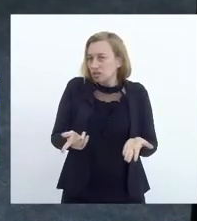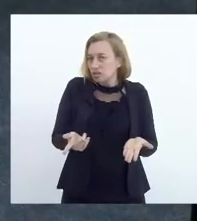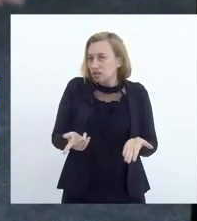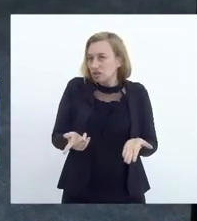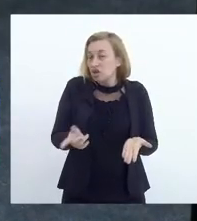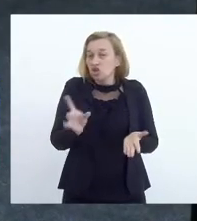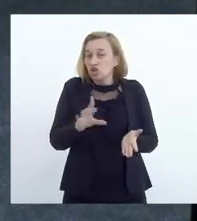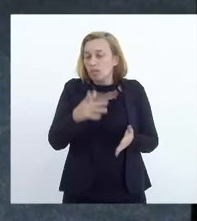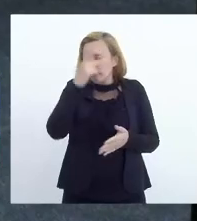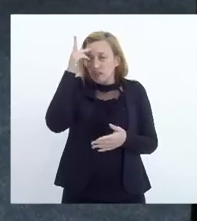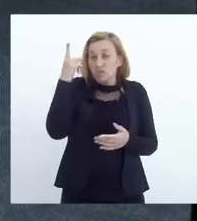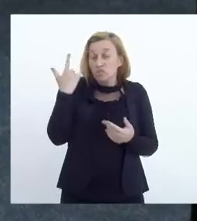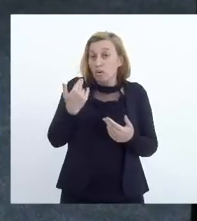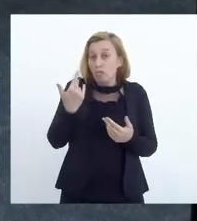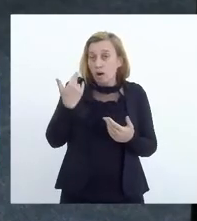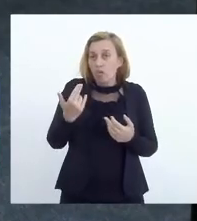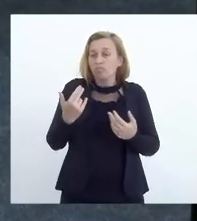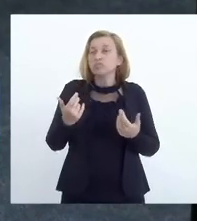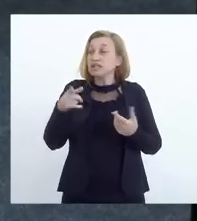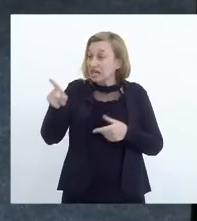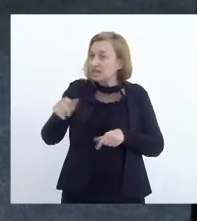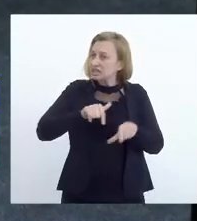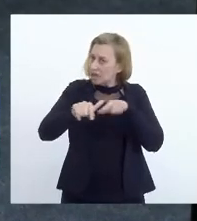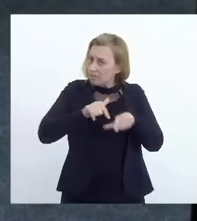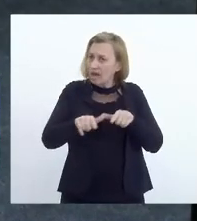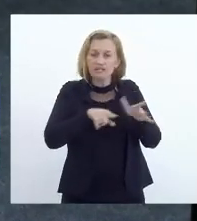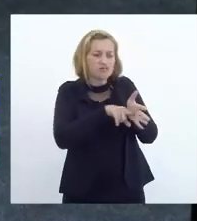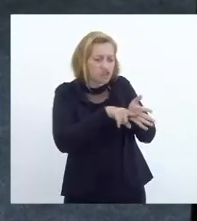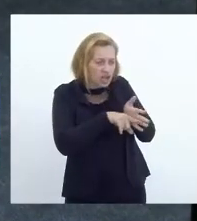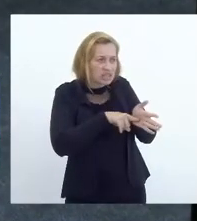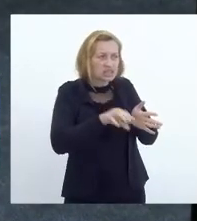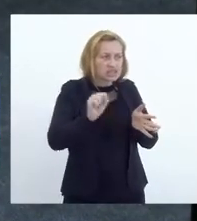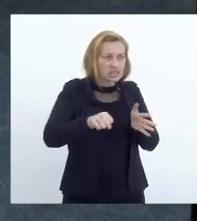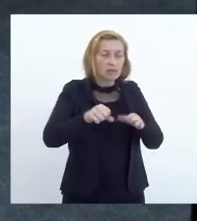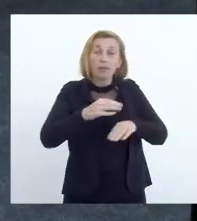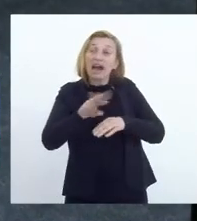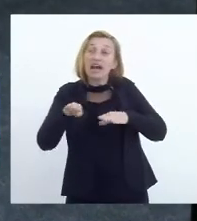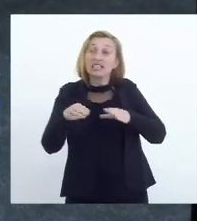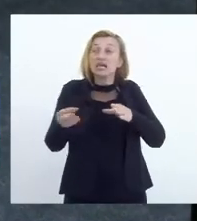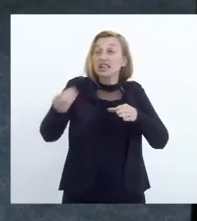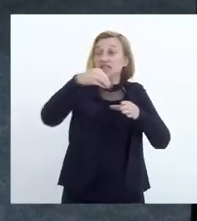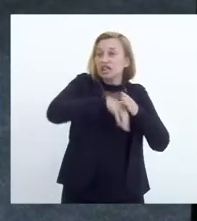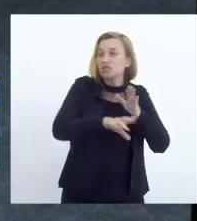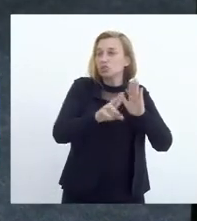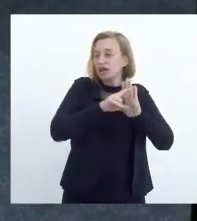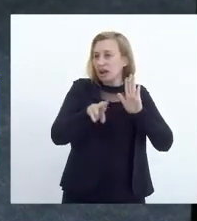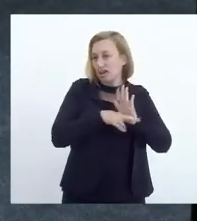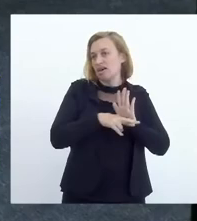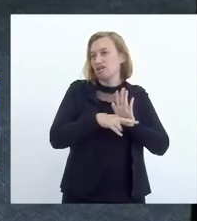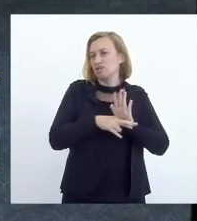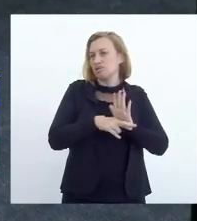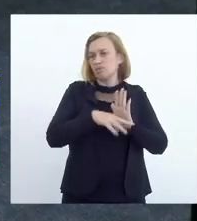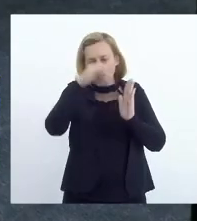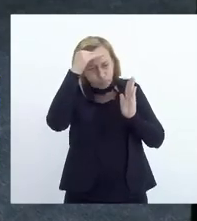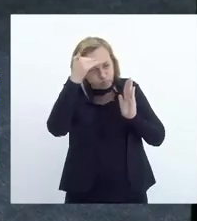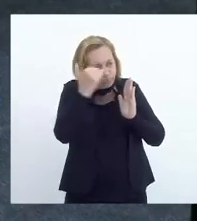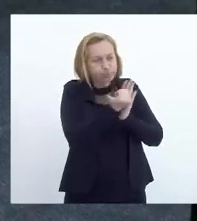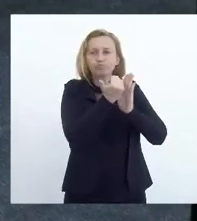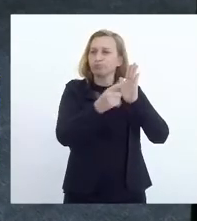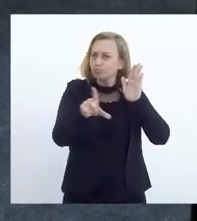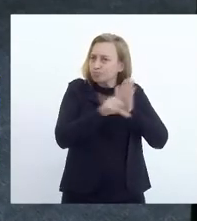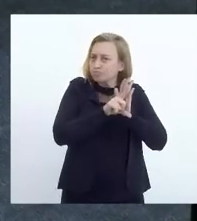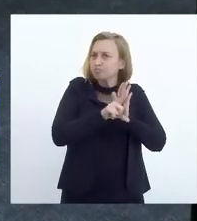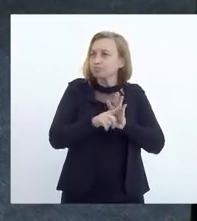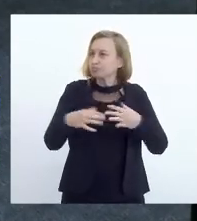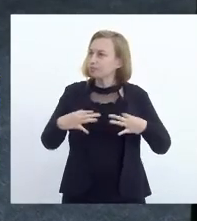apenas um desconhecido. Então, que ele trabalhe, que ele fiscalize mais dentro das normas, e não dessa forma arbitrária, e até fico à